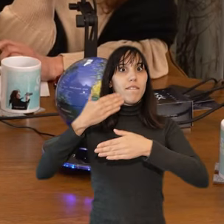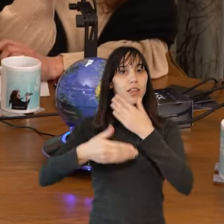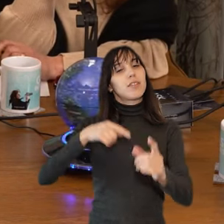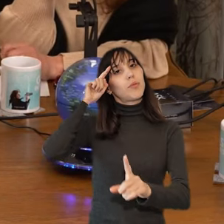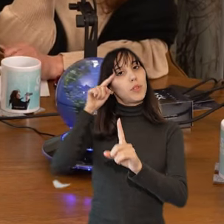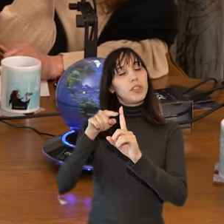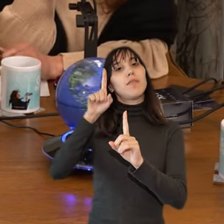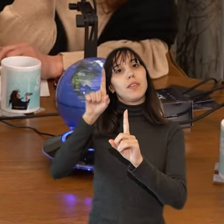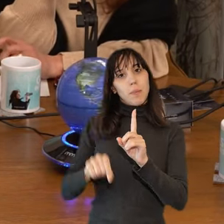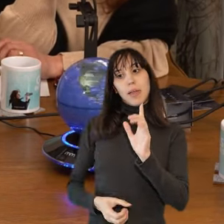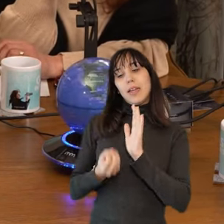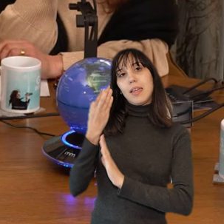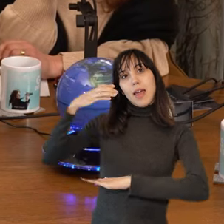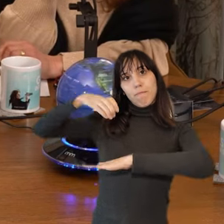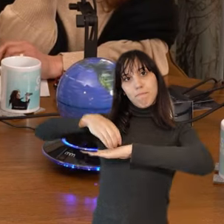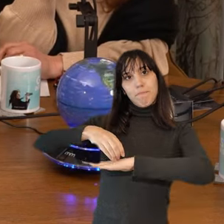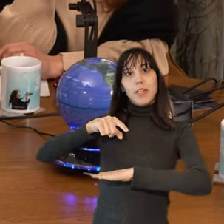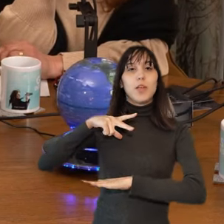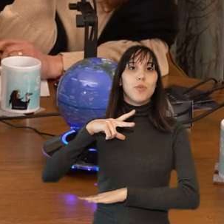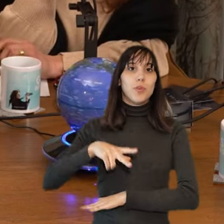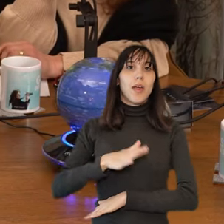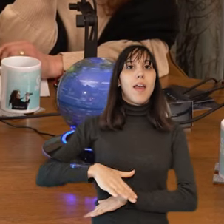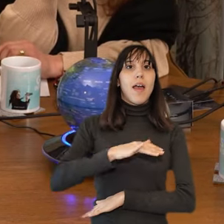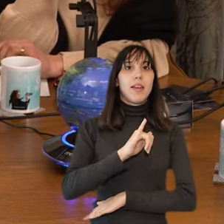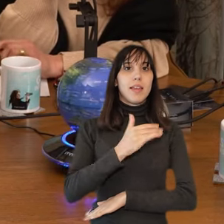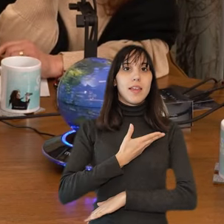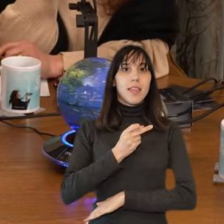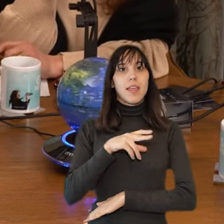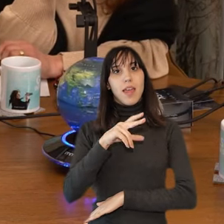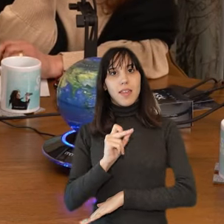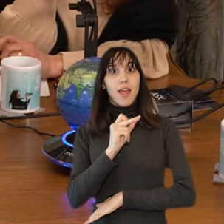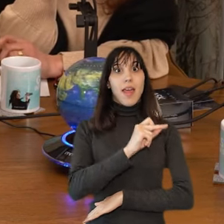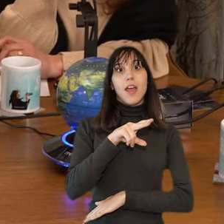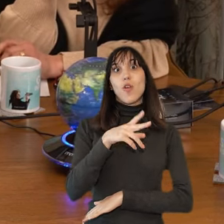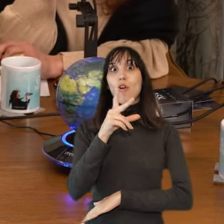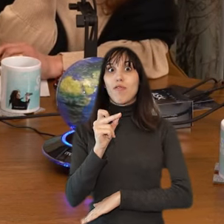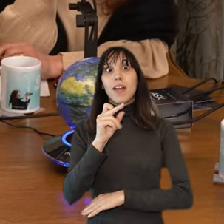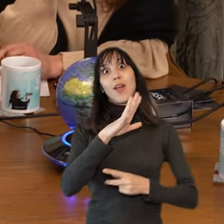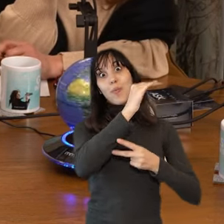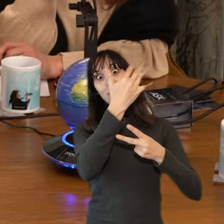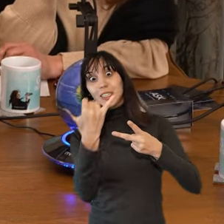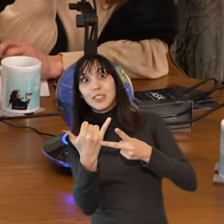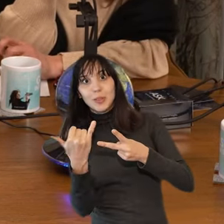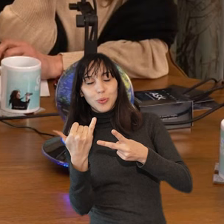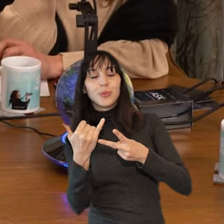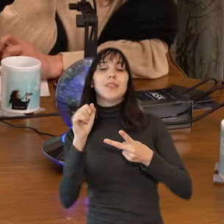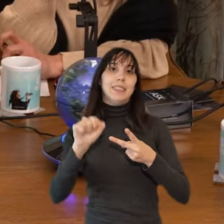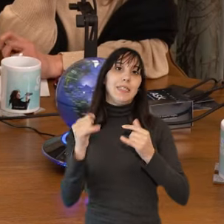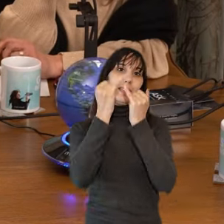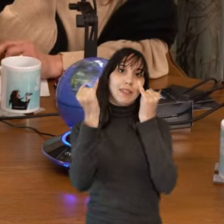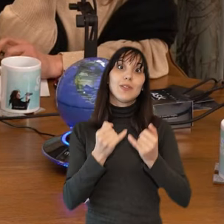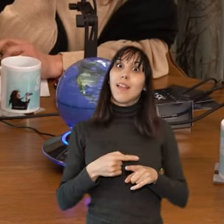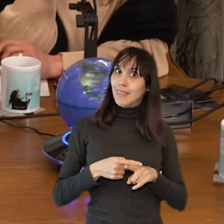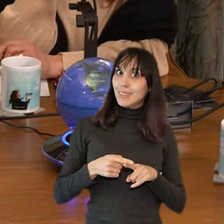também com um Campus em Portugal em idanha Nova seria o segundo então a nível Inter seria o segundo Campos a nível internacional muito